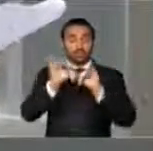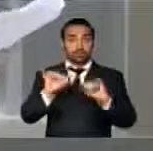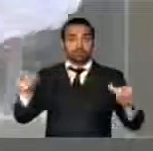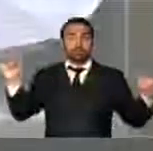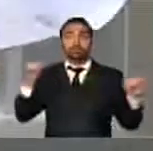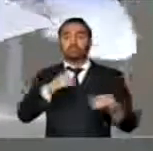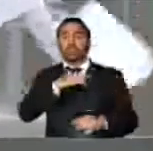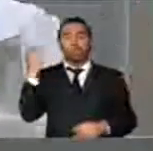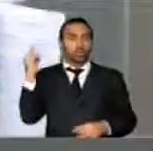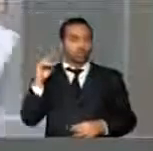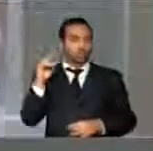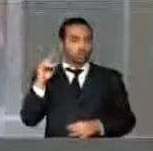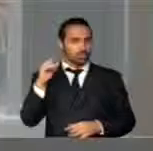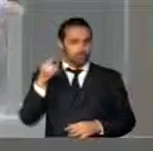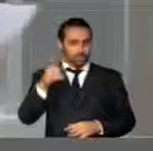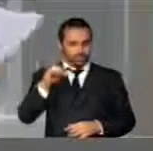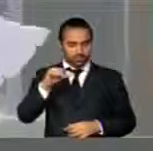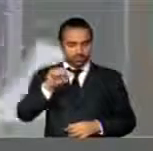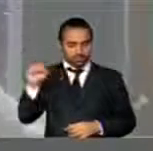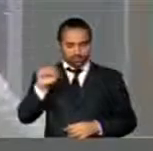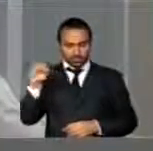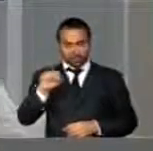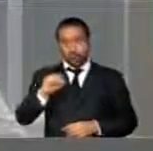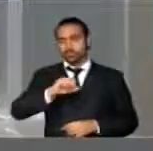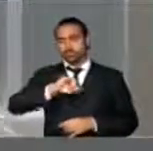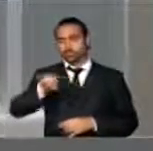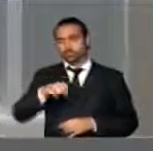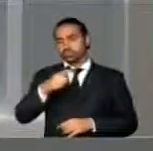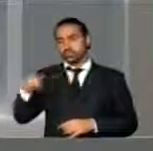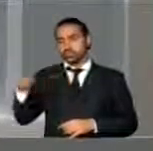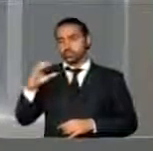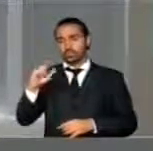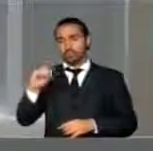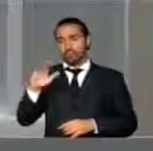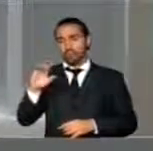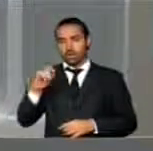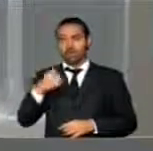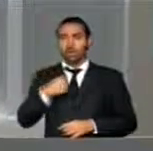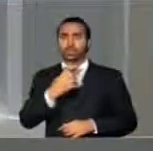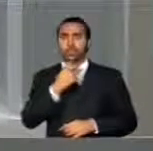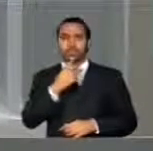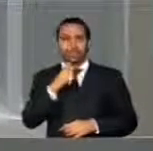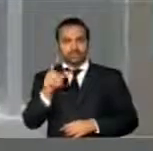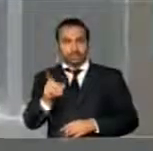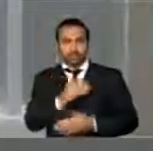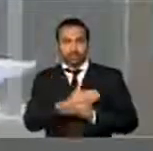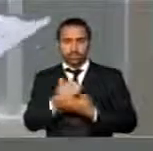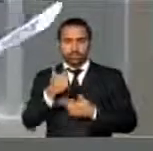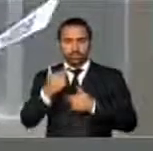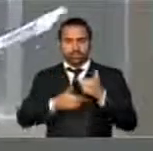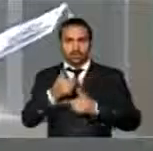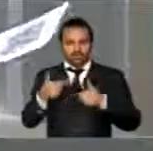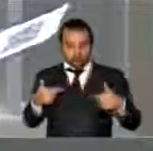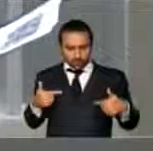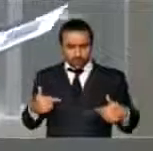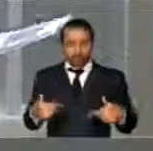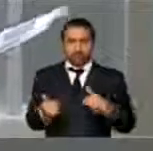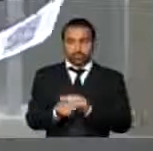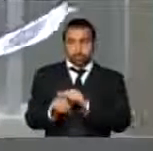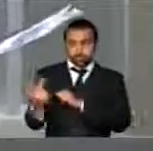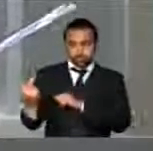em 88, do João Carlos Batista, pessoa que eu conheci, iniciei minha militância política junto com o deputado